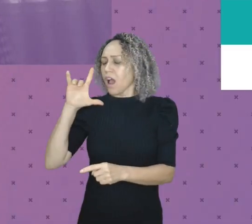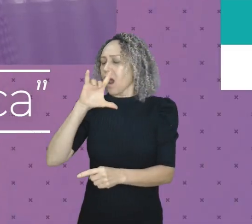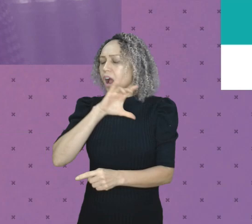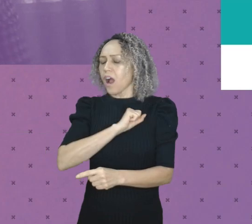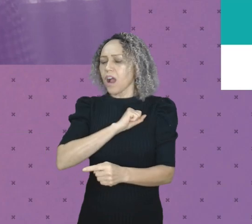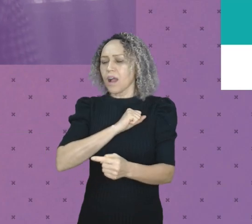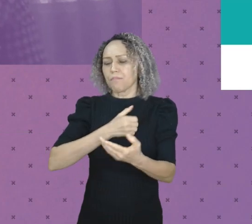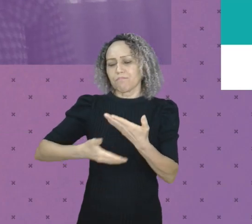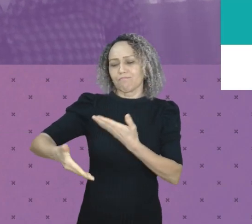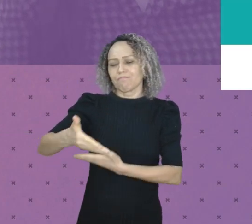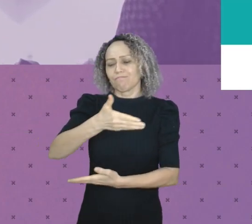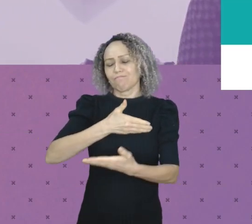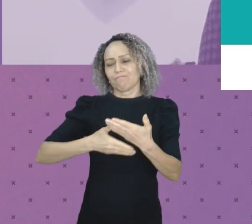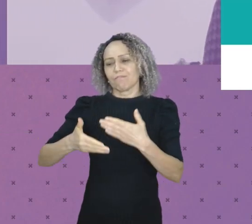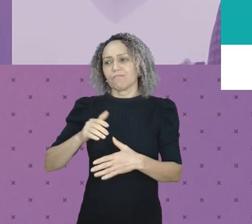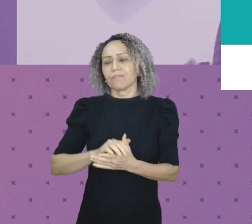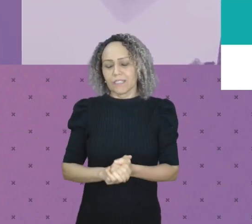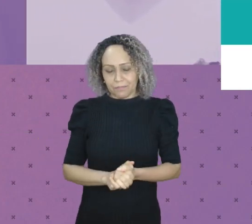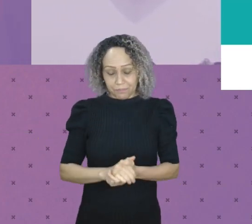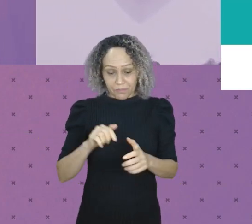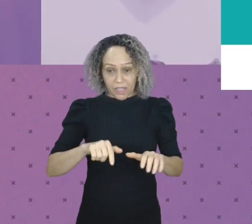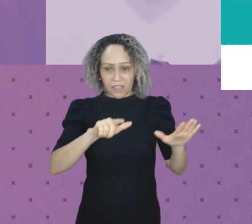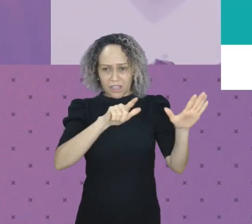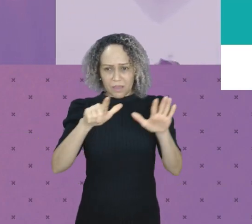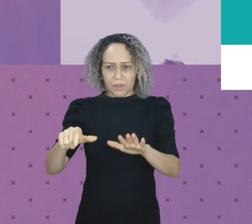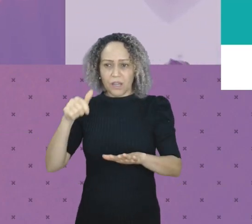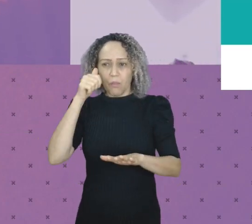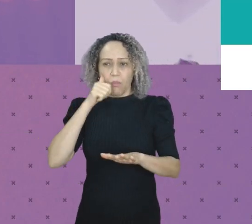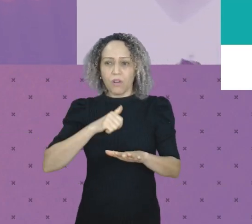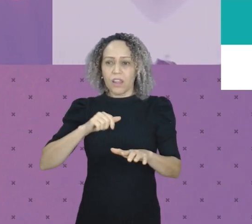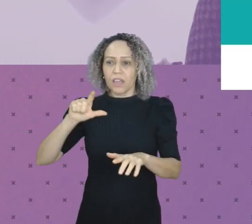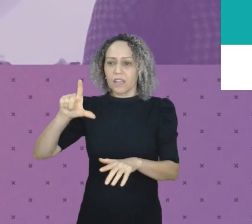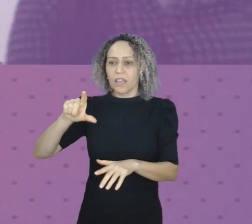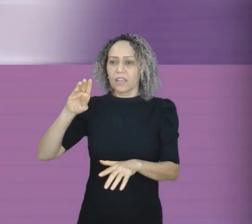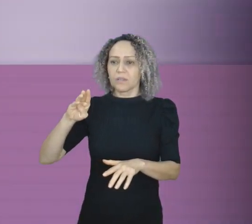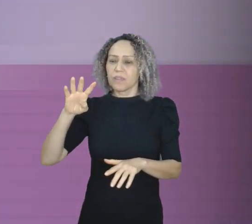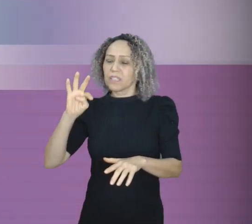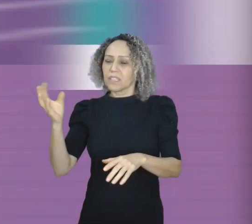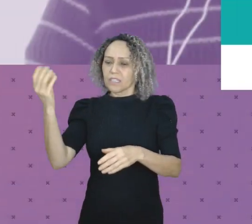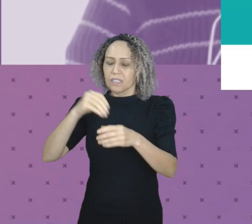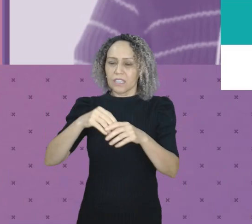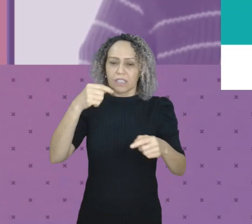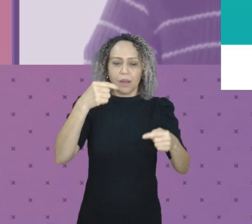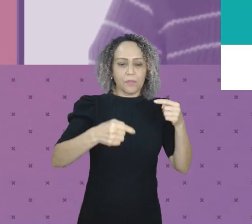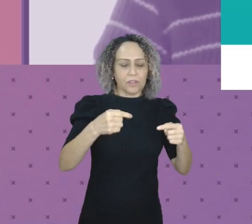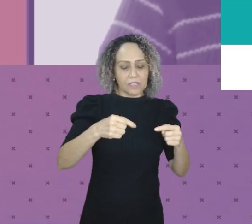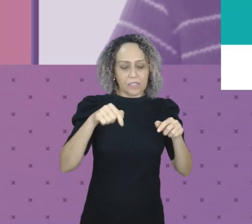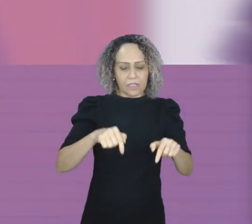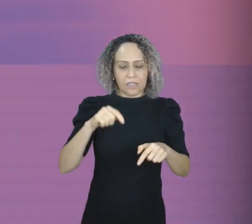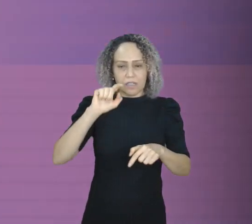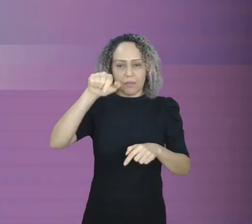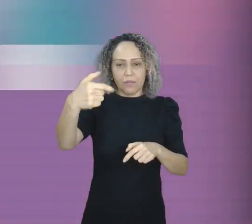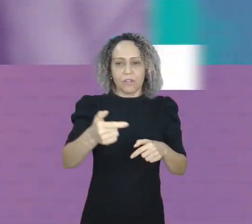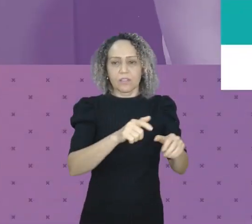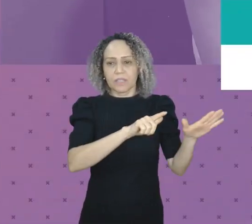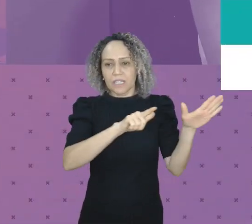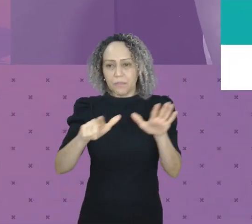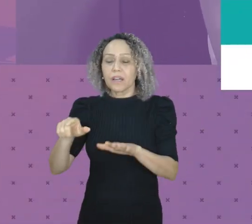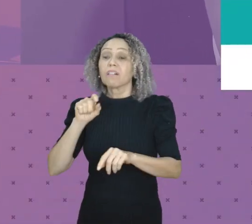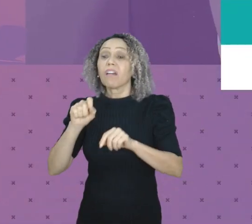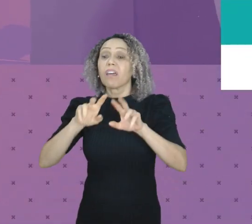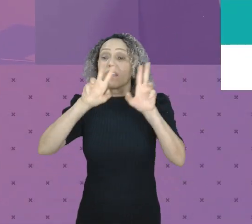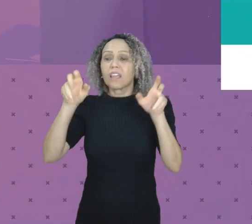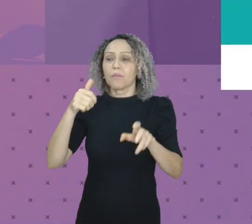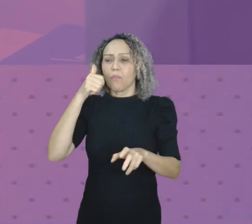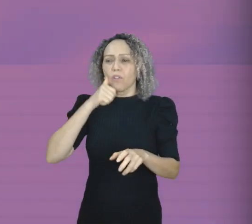Nesta semana falamos sobre mulheres LGBTs na política e na próxima a nossa conversa é sobre as mulheres jovens nos